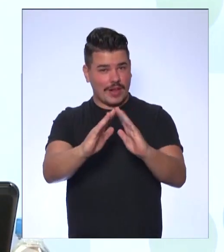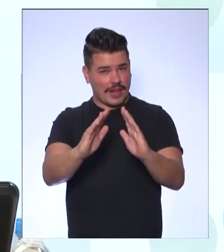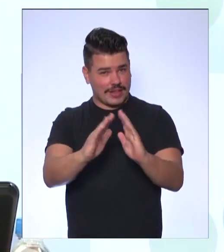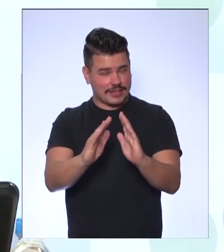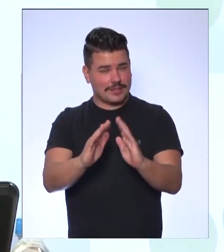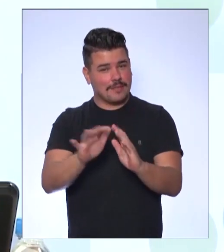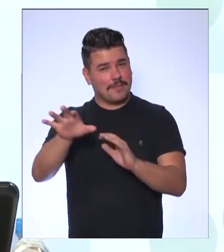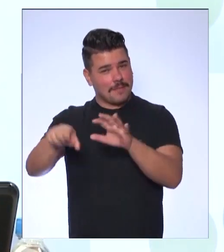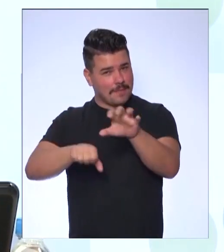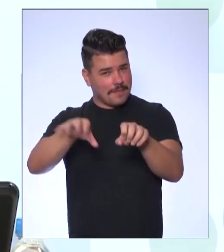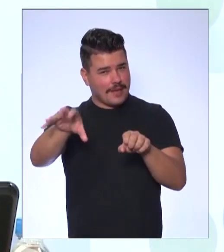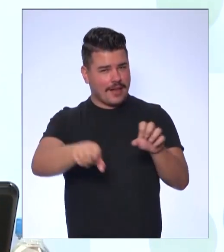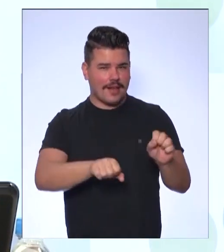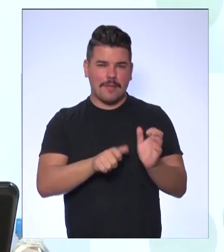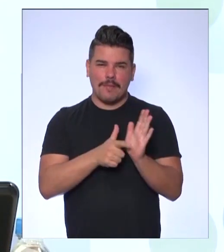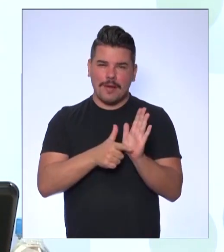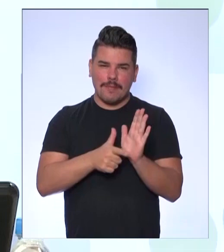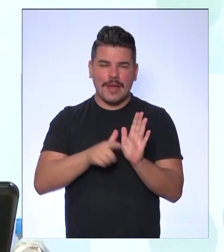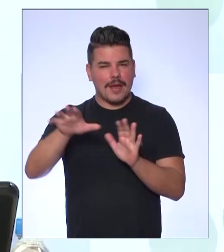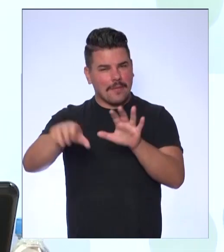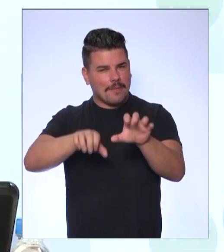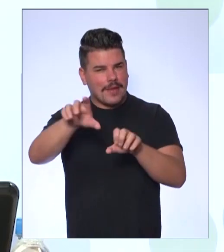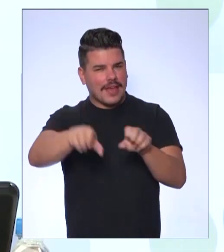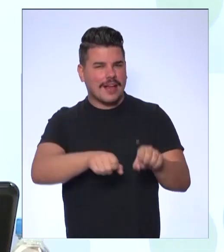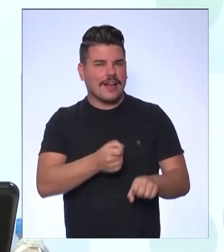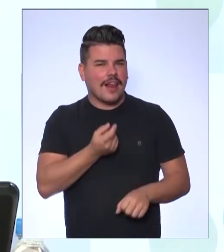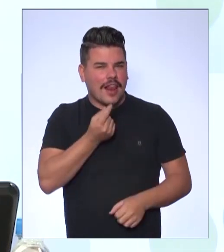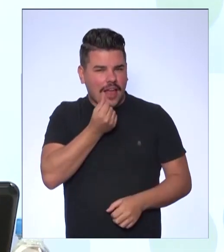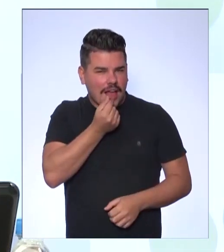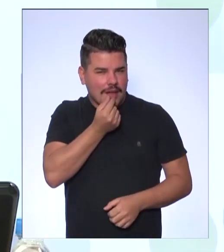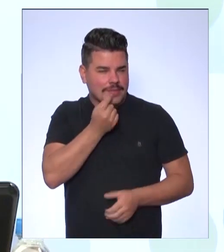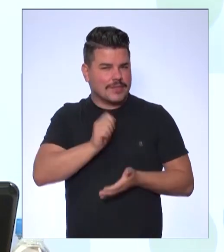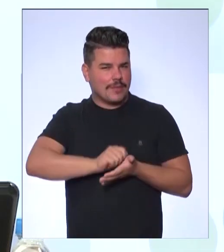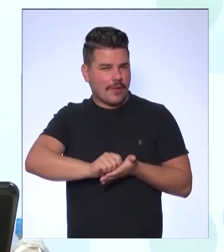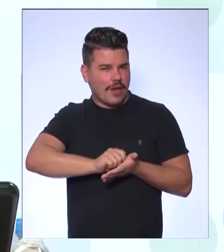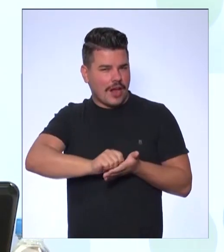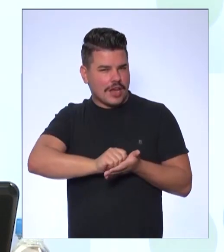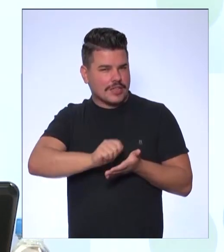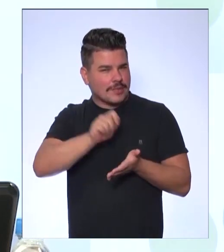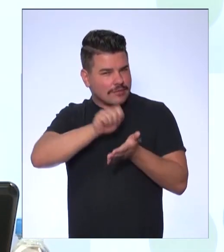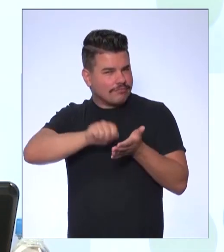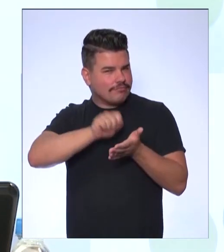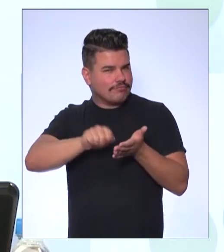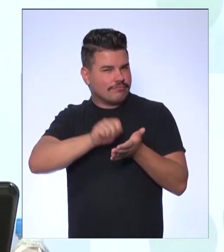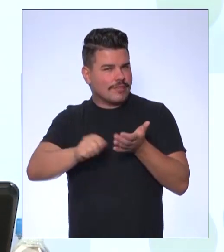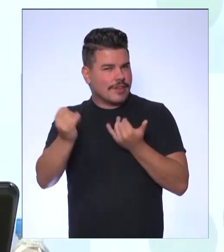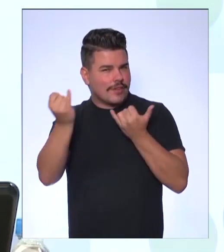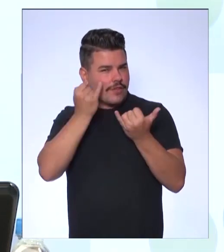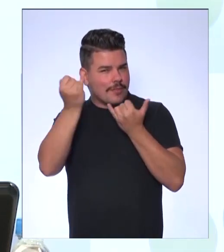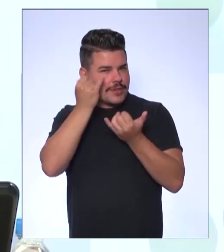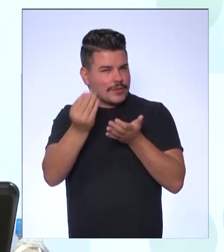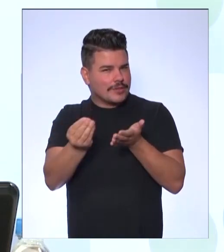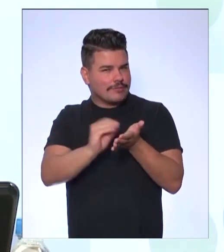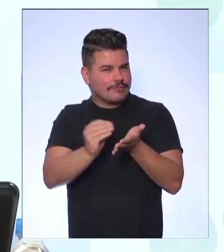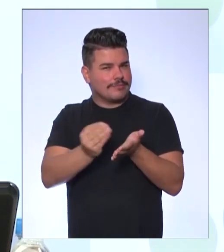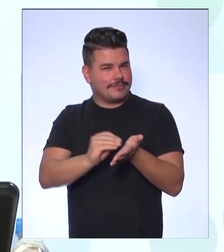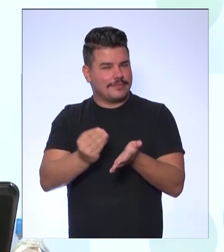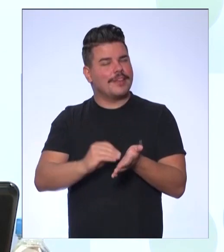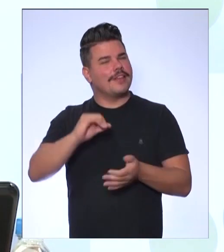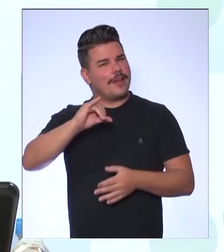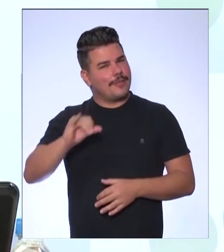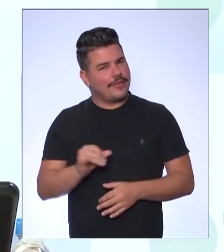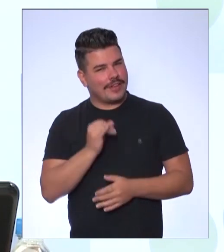papel, caderno, lápis, borracha, para poder fazer as suas anotações e que possamos tirar proveito